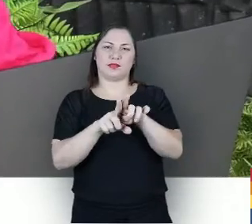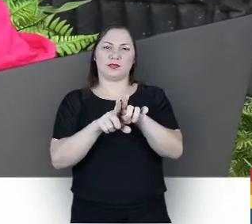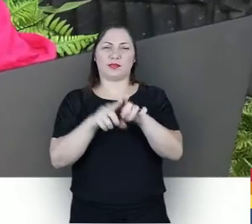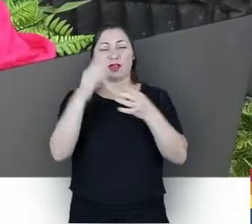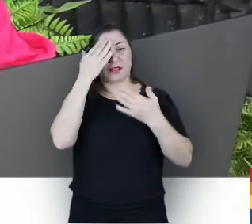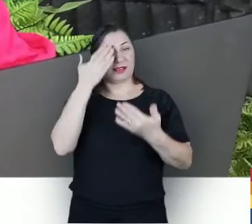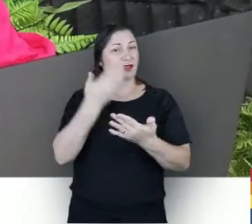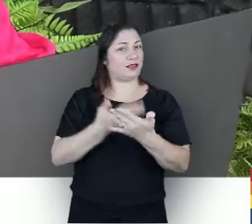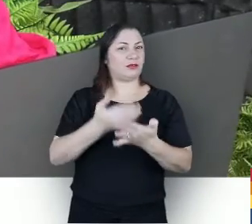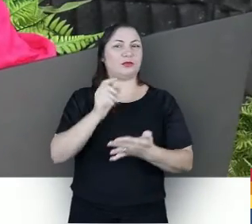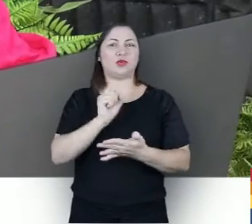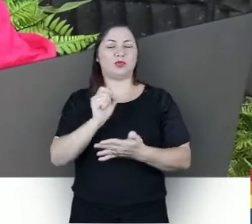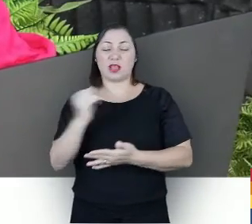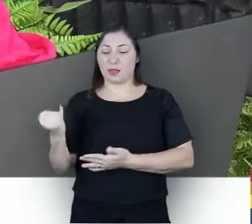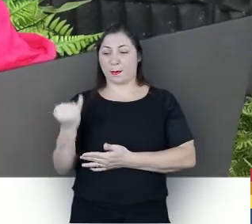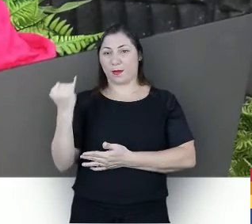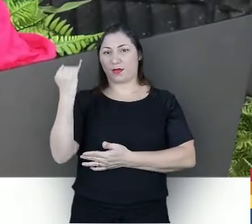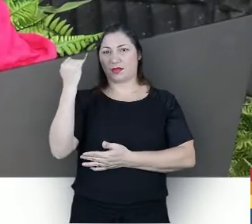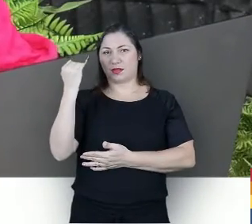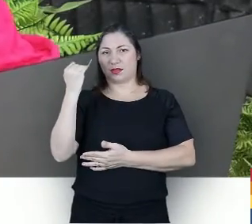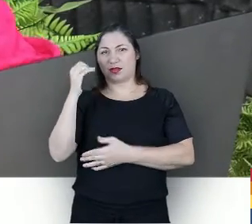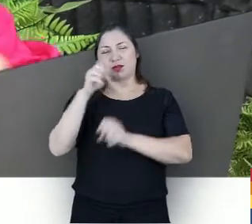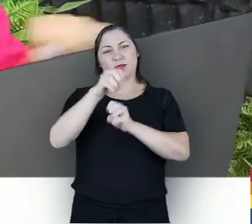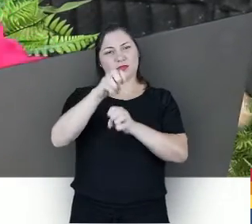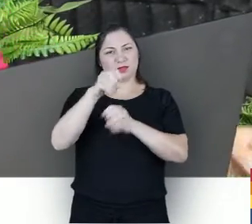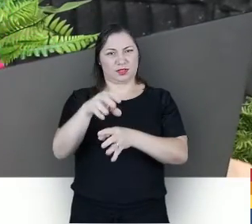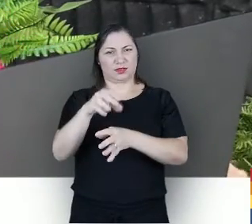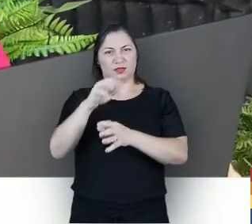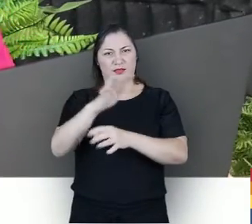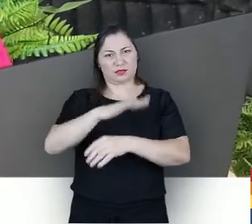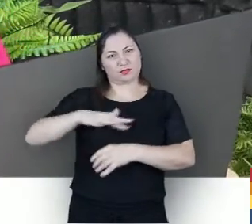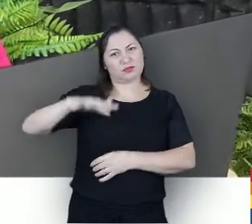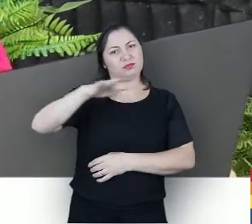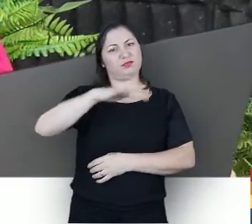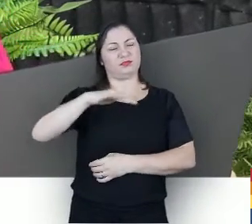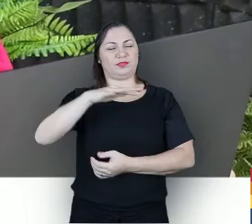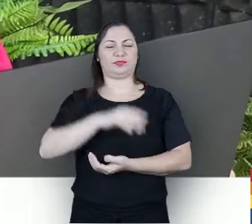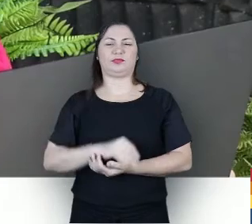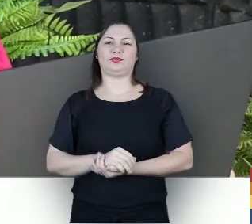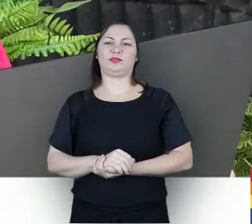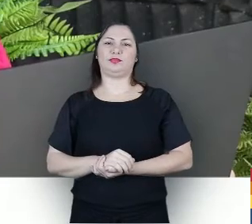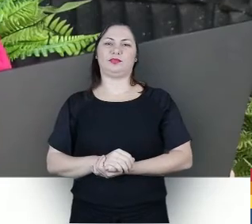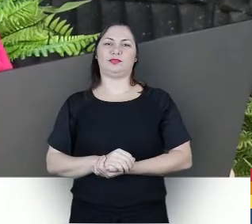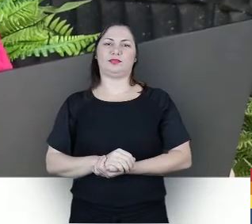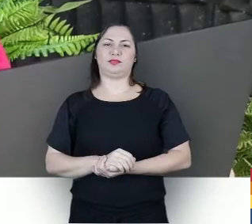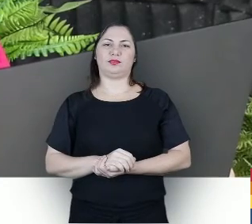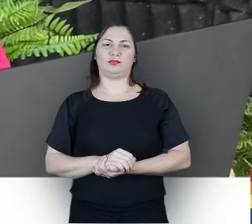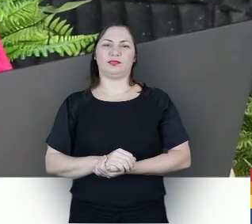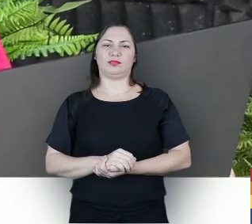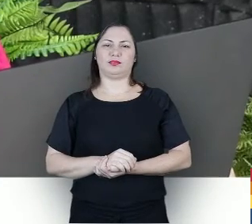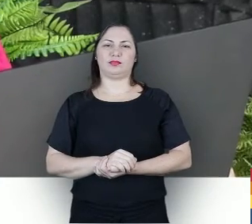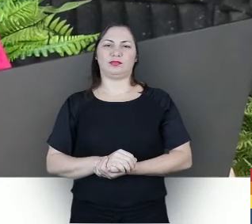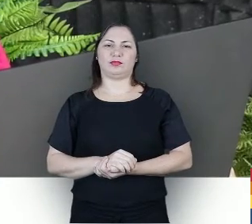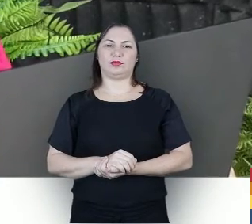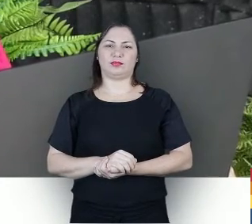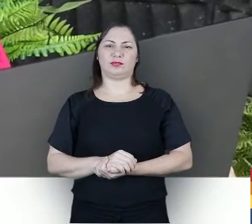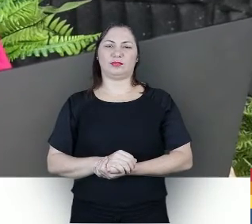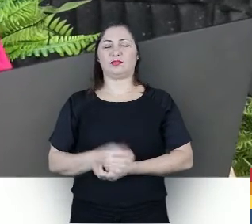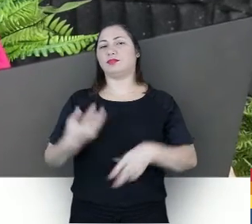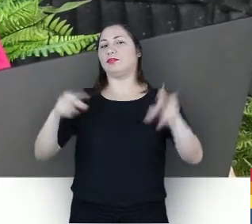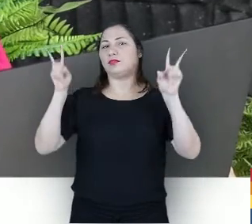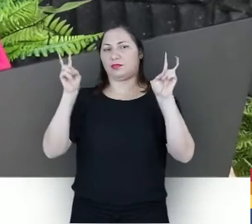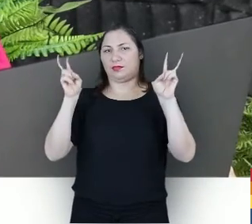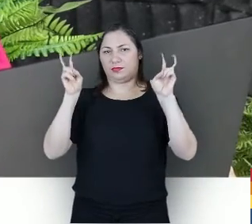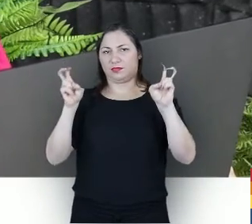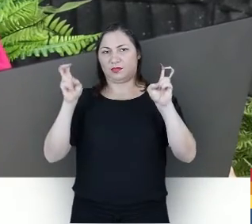desse seminário, a gente traz como título Integrando as competências, habilidades, objeto de conhecimento e os conteúdos propostos